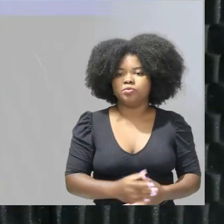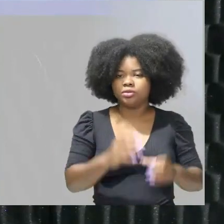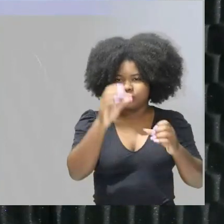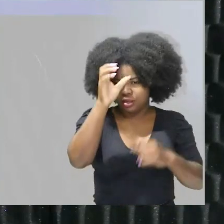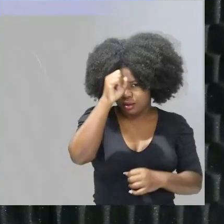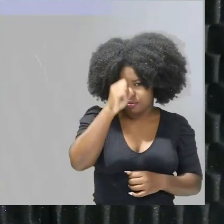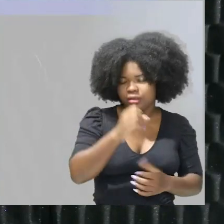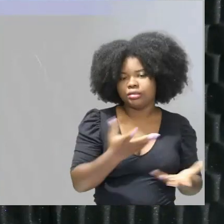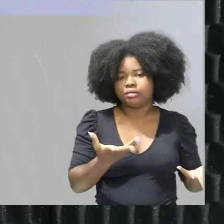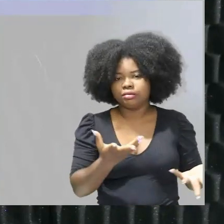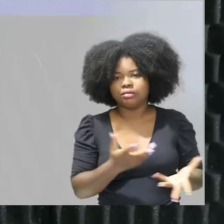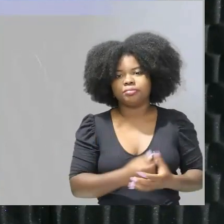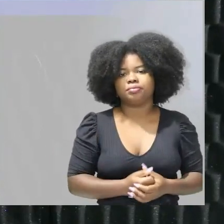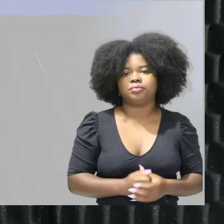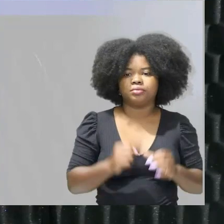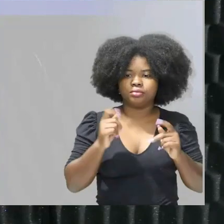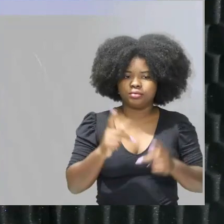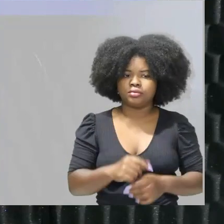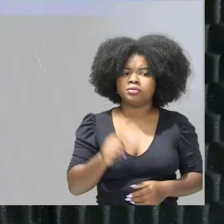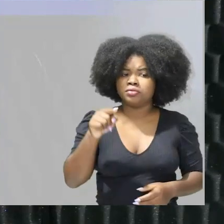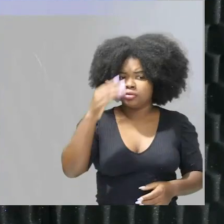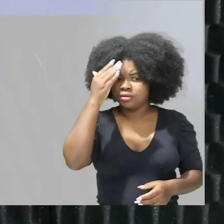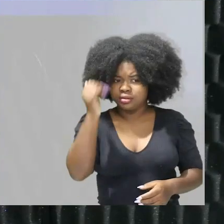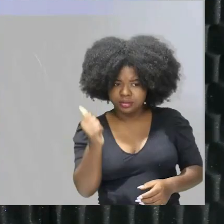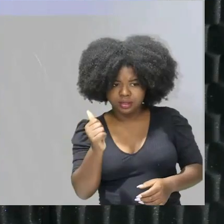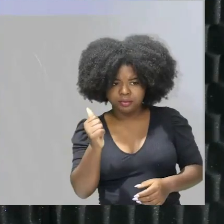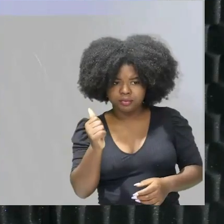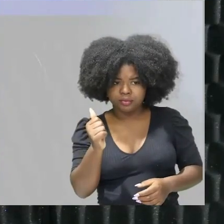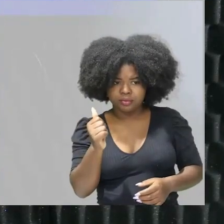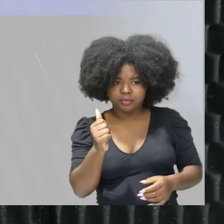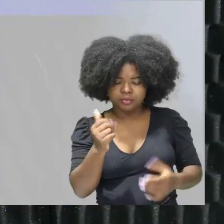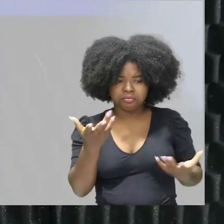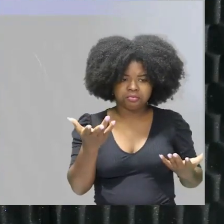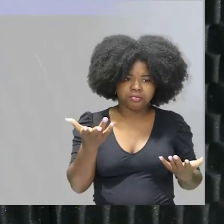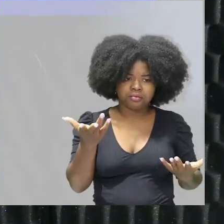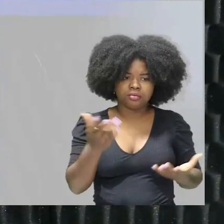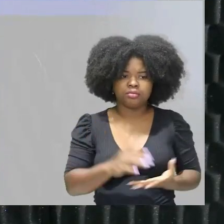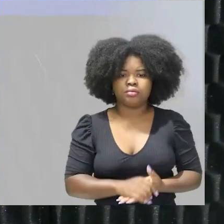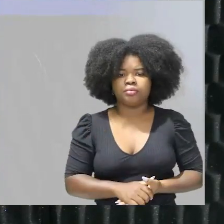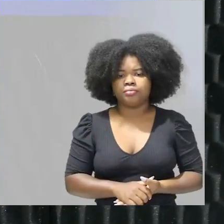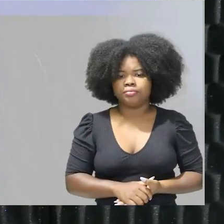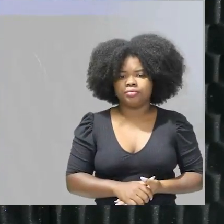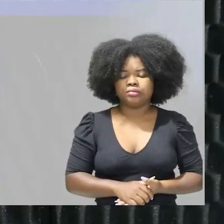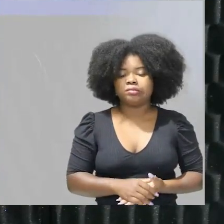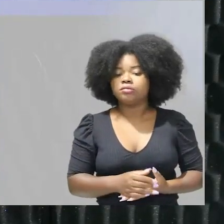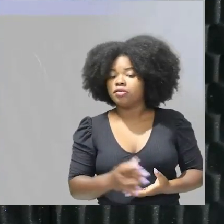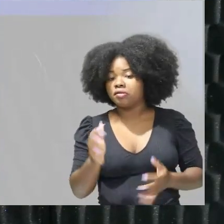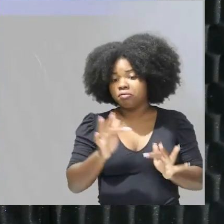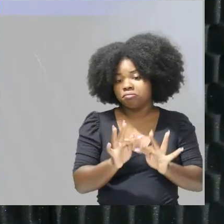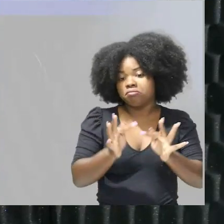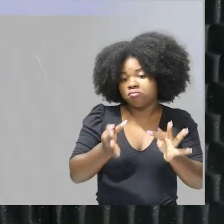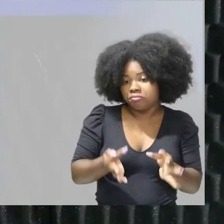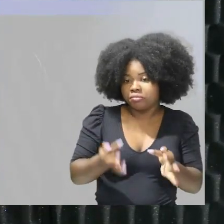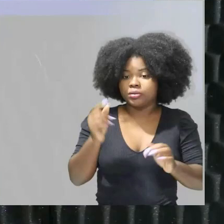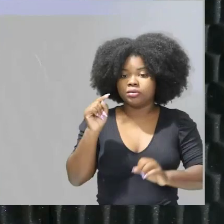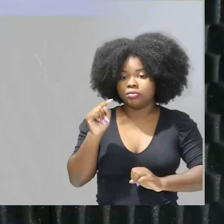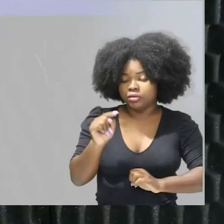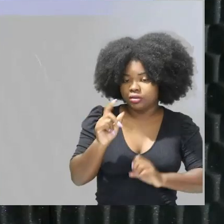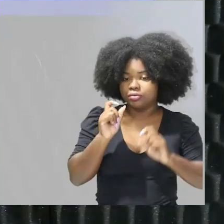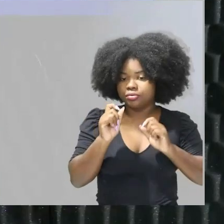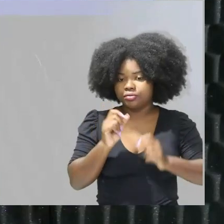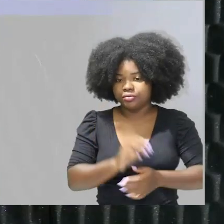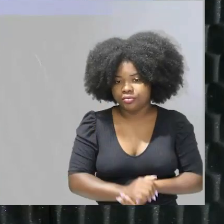você sabe orientação filosófica aqui do cidadão você sabe de que nós estamos falando já fica mais simples você partir